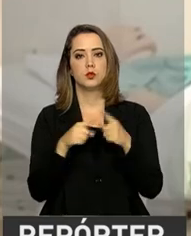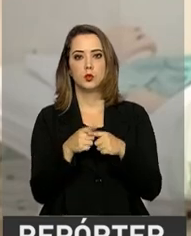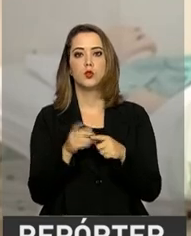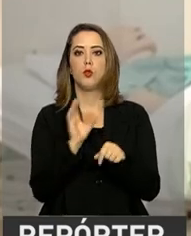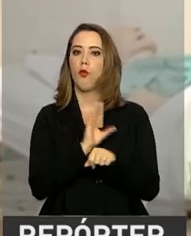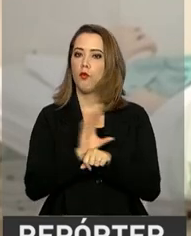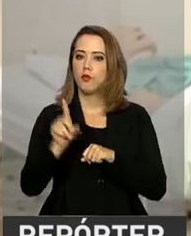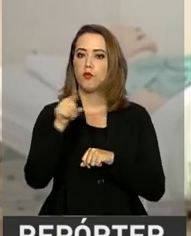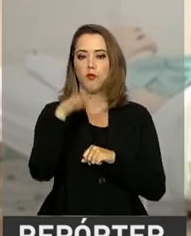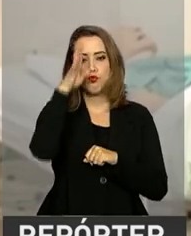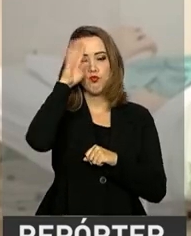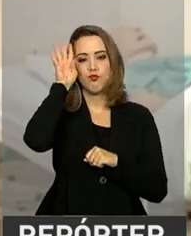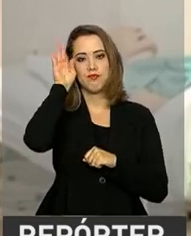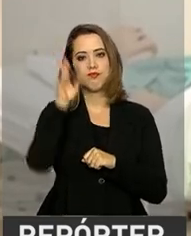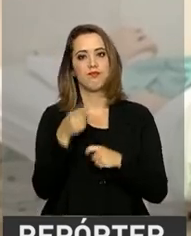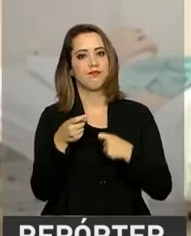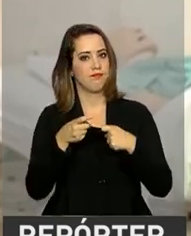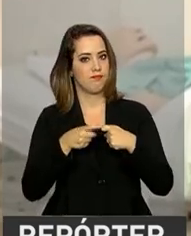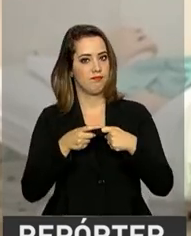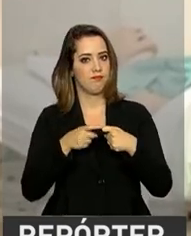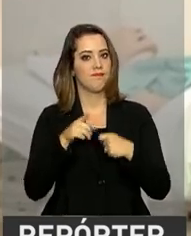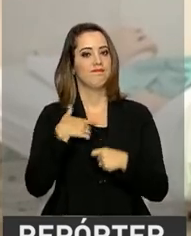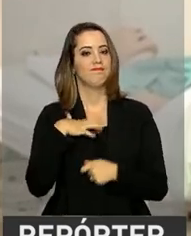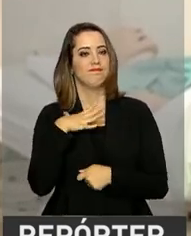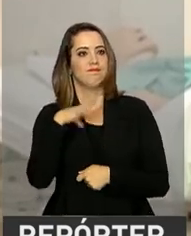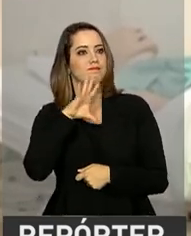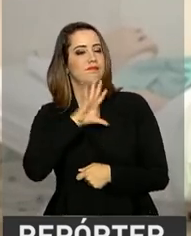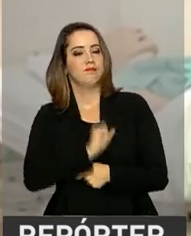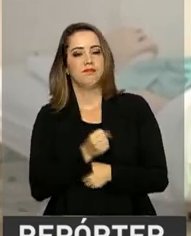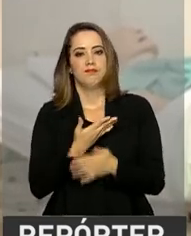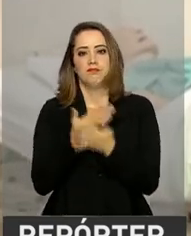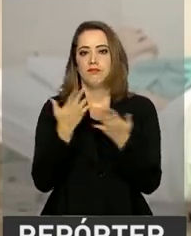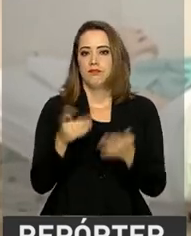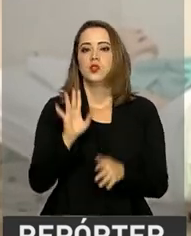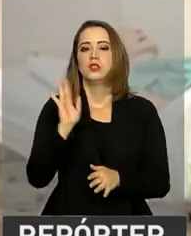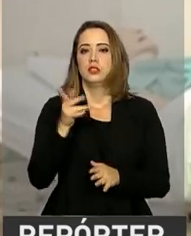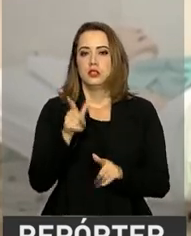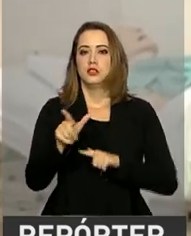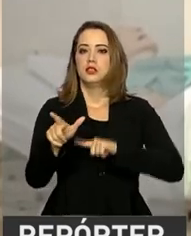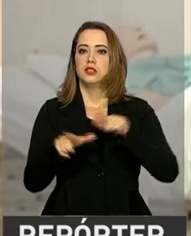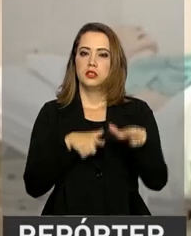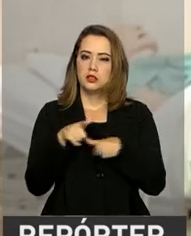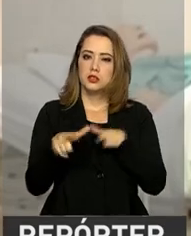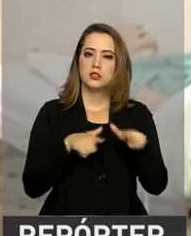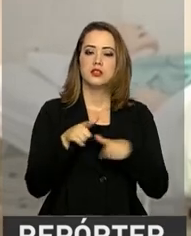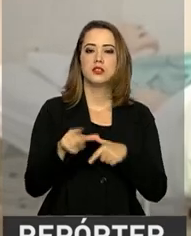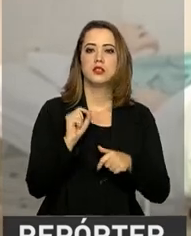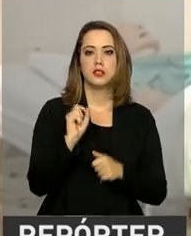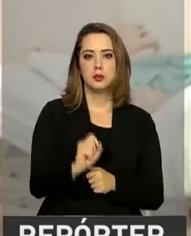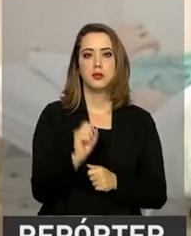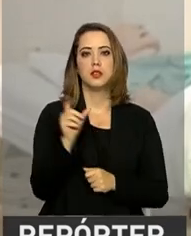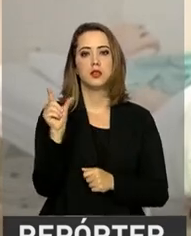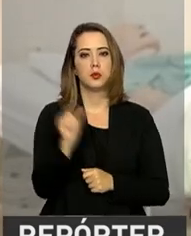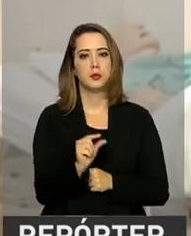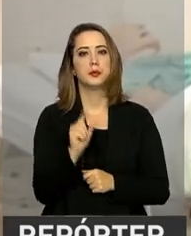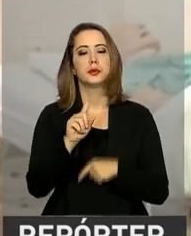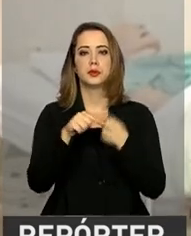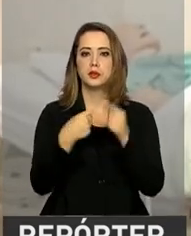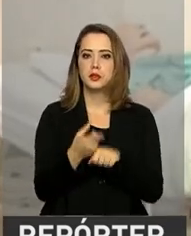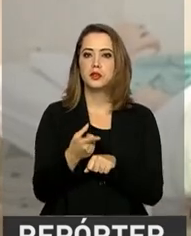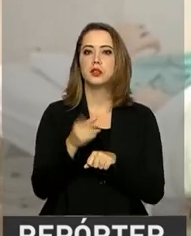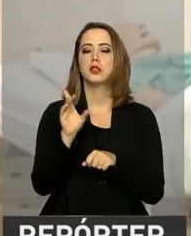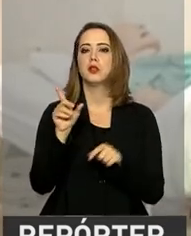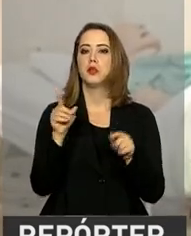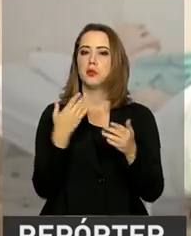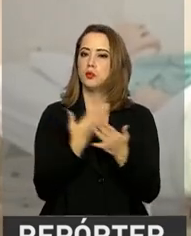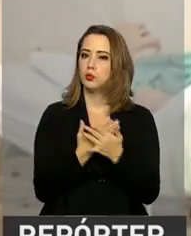acabei me apaixonando muito por isso antes de conseguir entrar eu trabalhei um pouquinho eu juntei um pouco de dinheiro fiz cursinho fiz um ano de